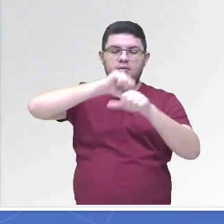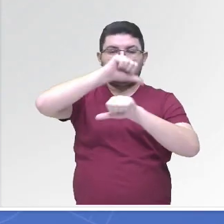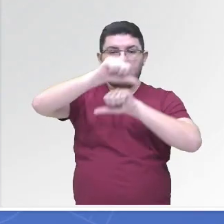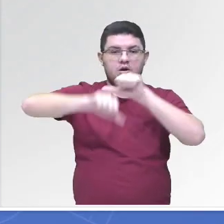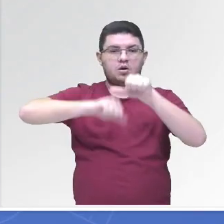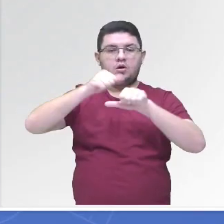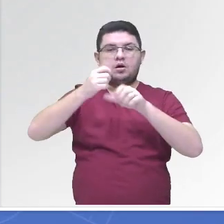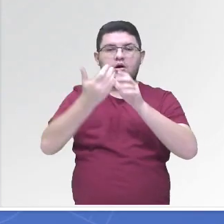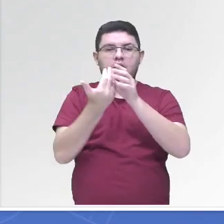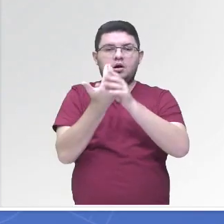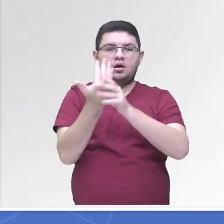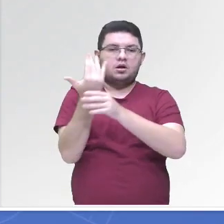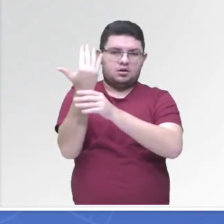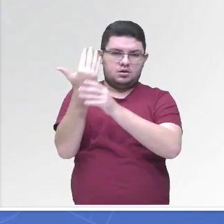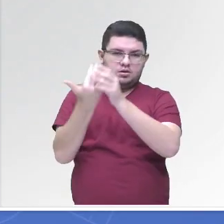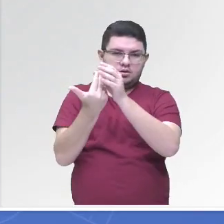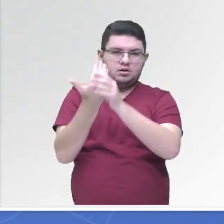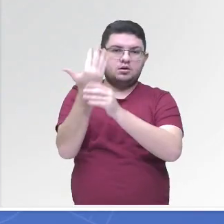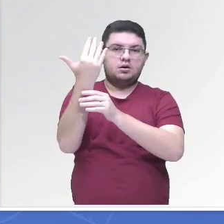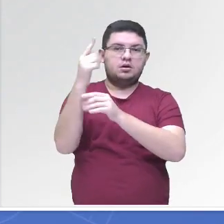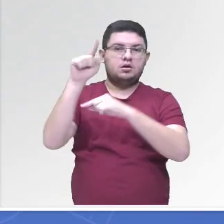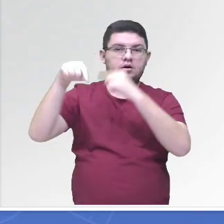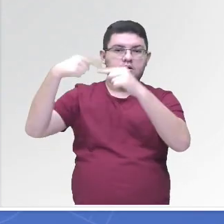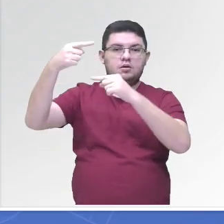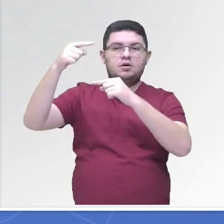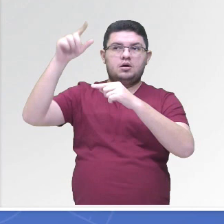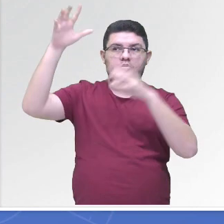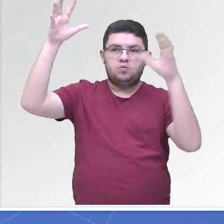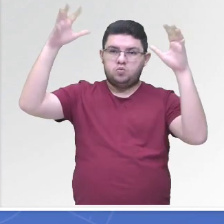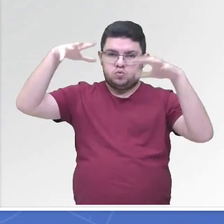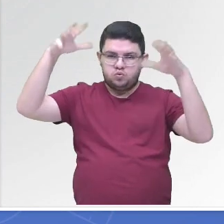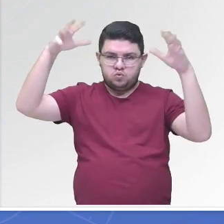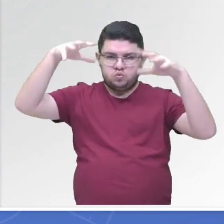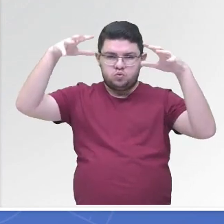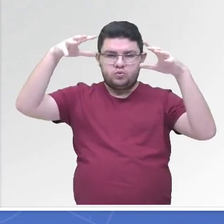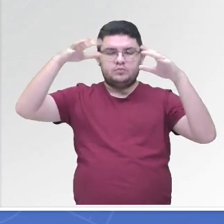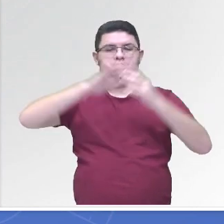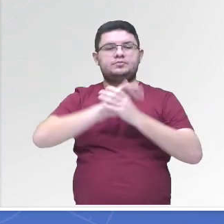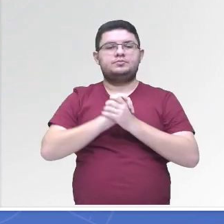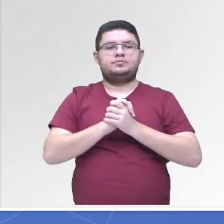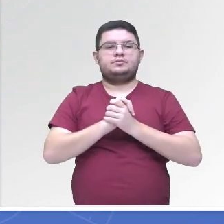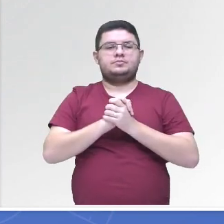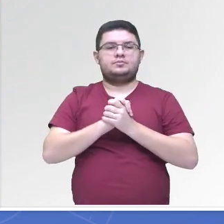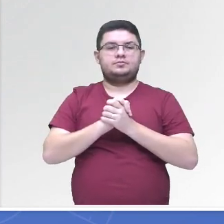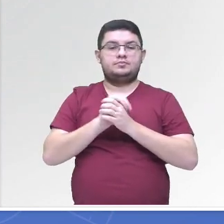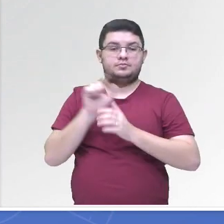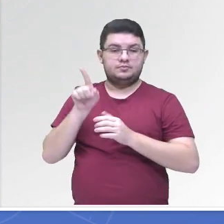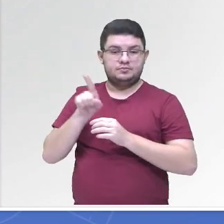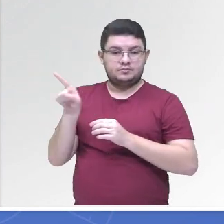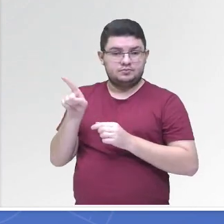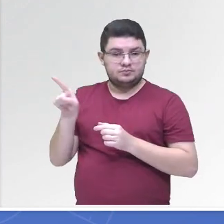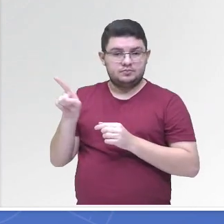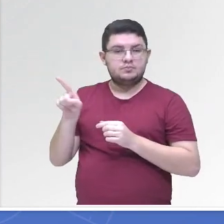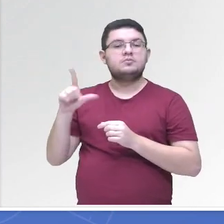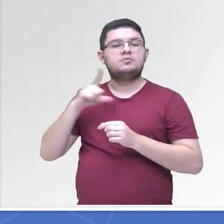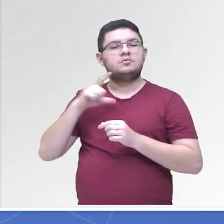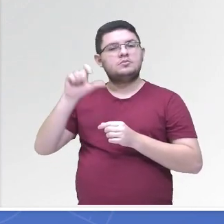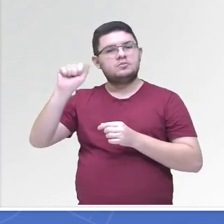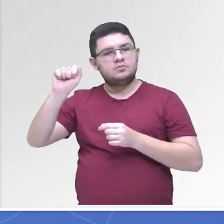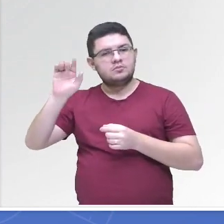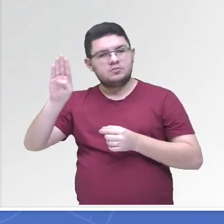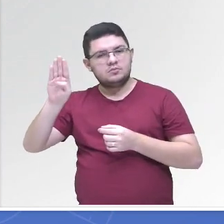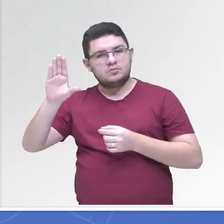a precipitação de gotículas de água. Qual dos itens abaixo melhor representa